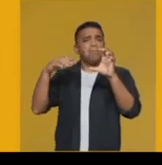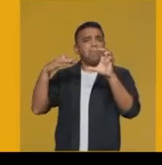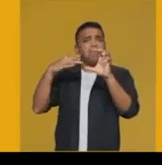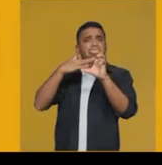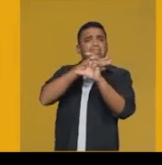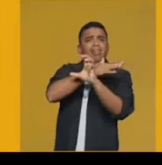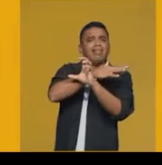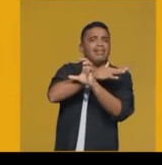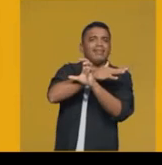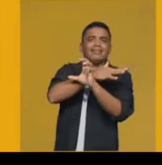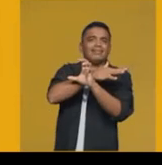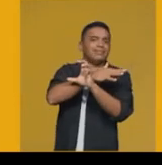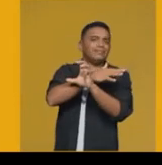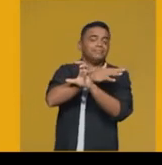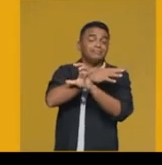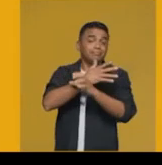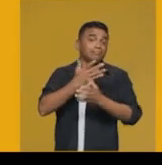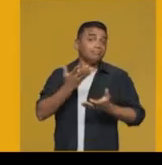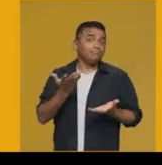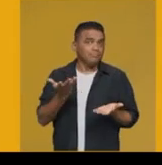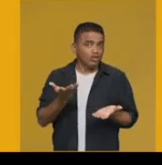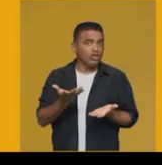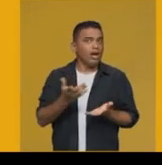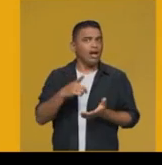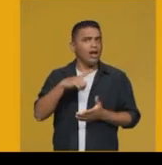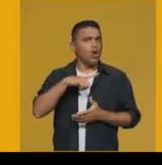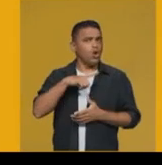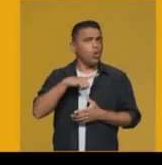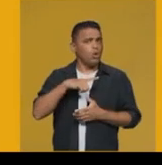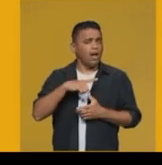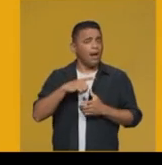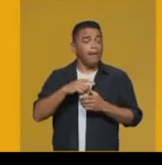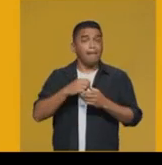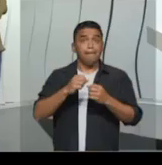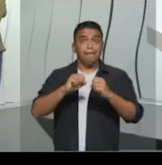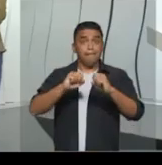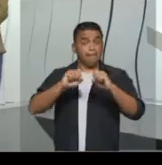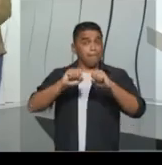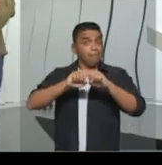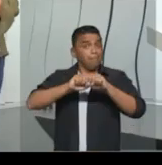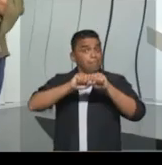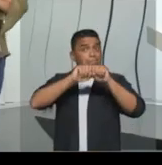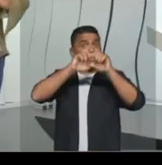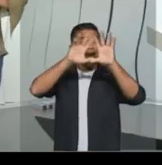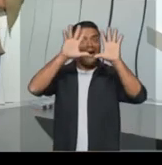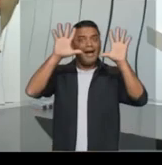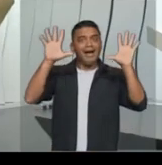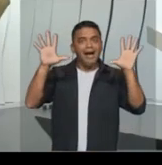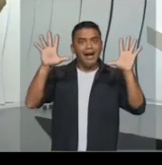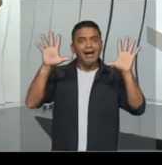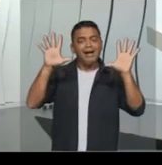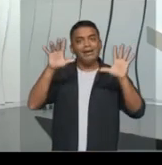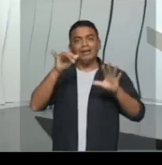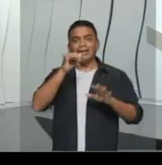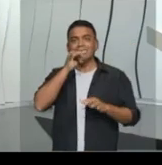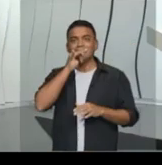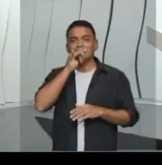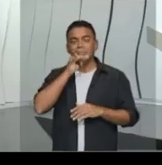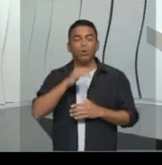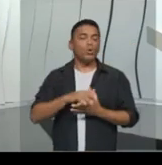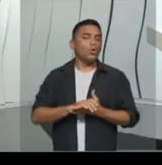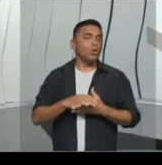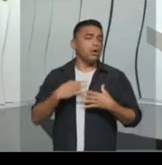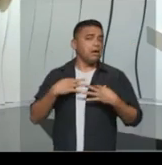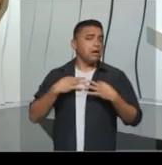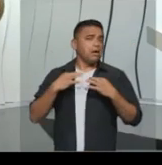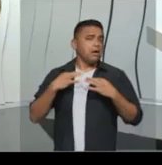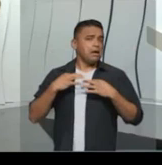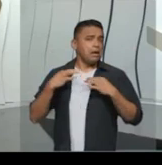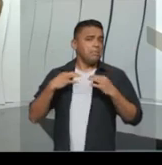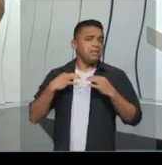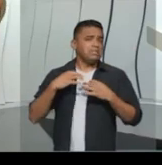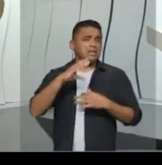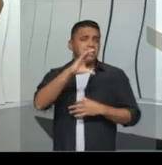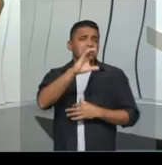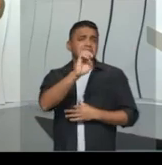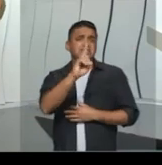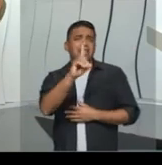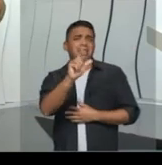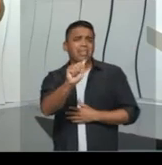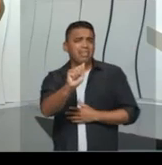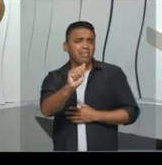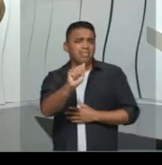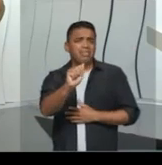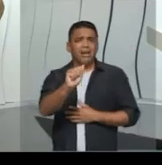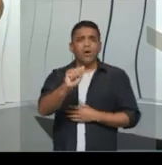os meios translúcidos são distintos. Por exemplo, uma camisa de seda, um